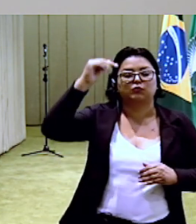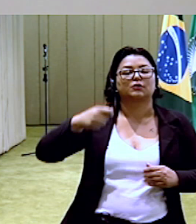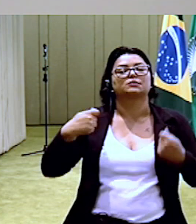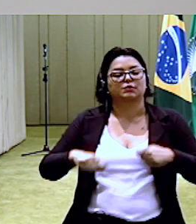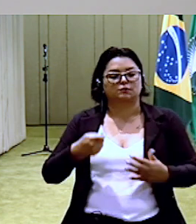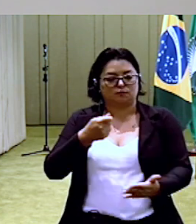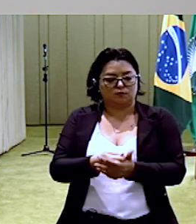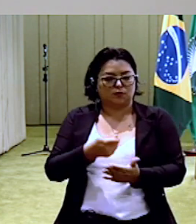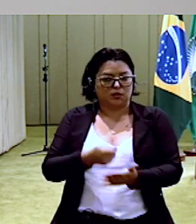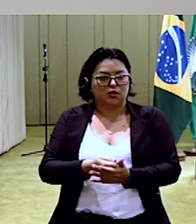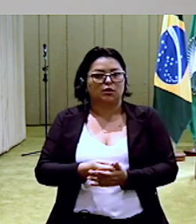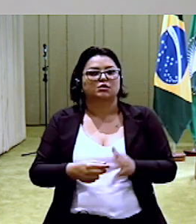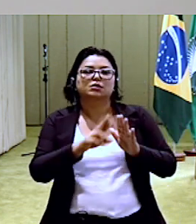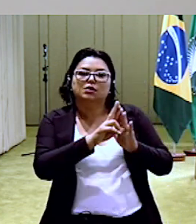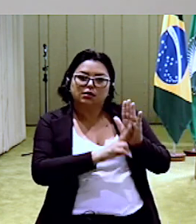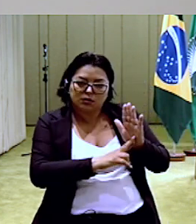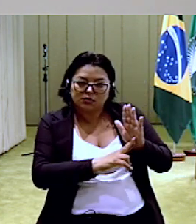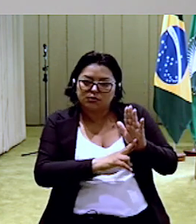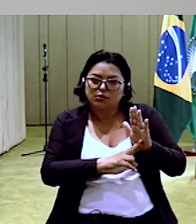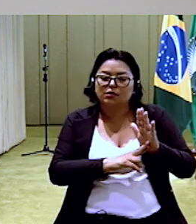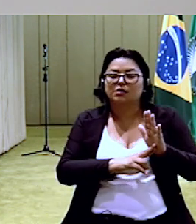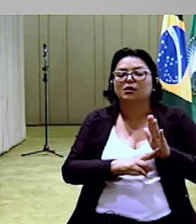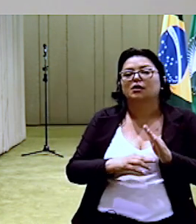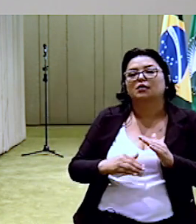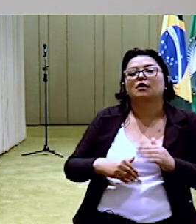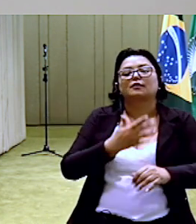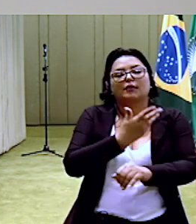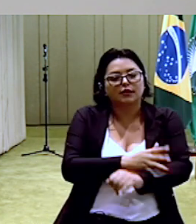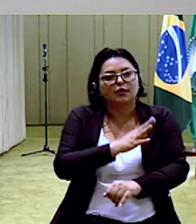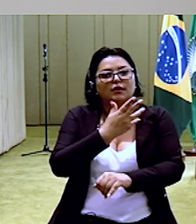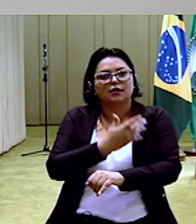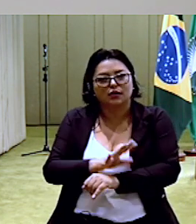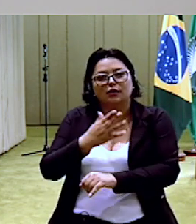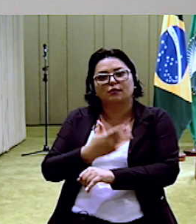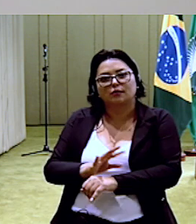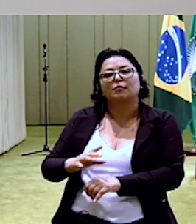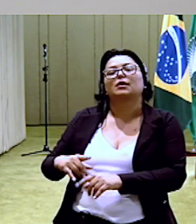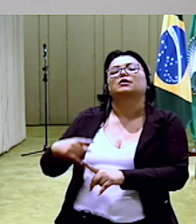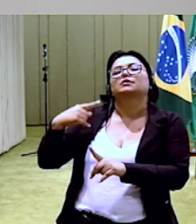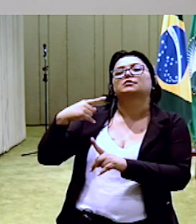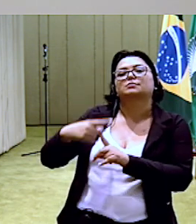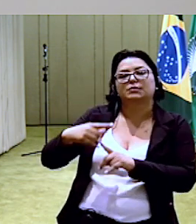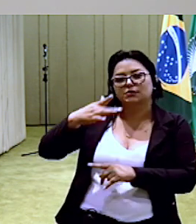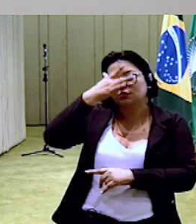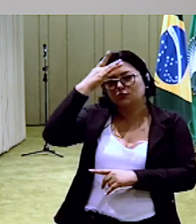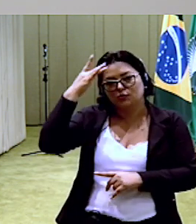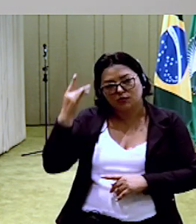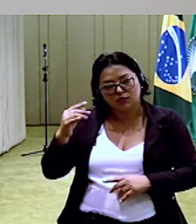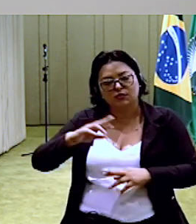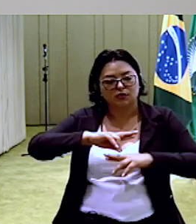cumprirem com as regras do Black Economic Empowerment, e conforme você treina mais pessoas, conforme você tem mais